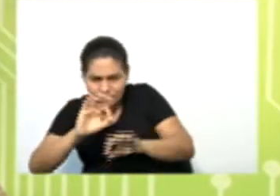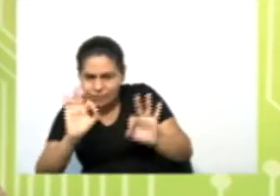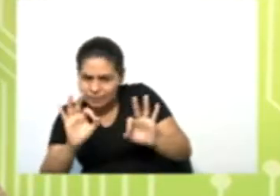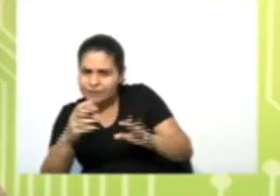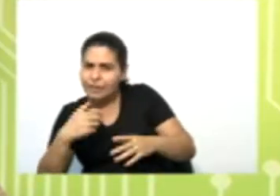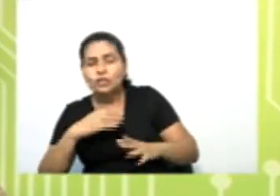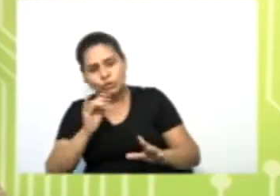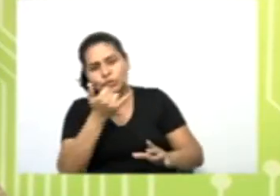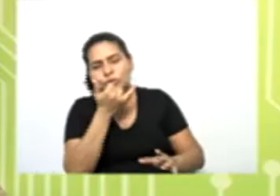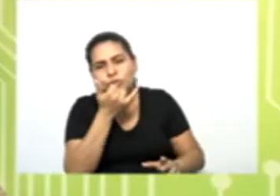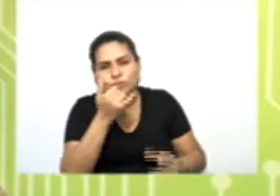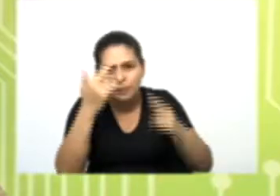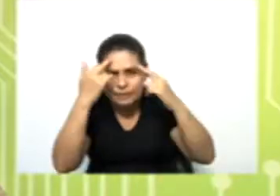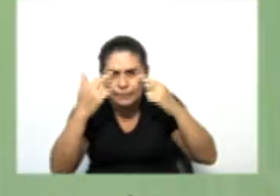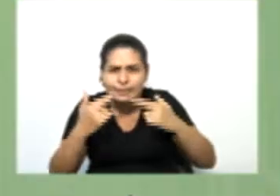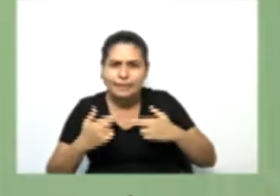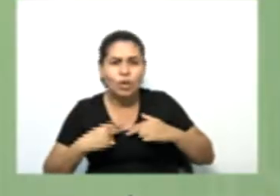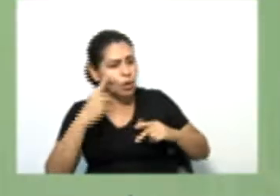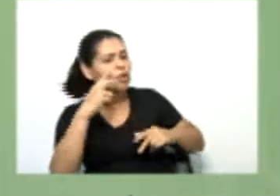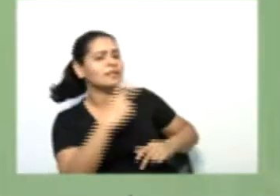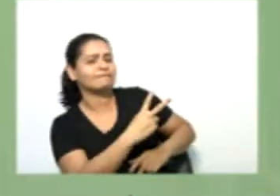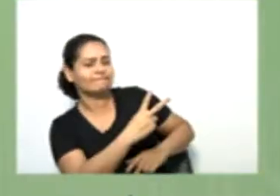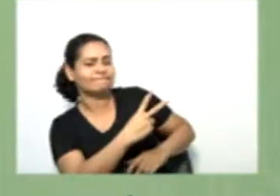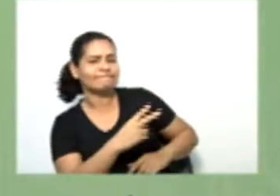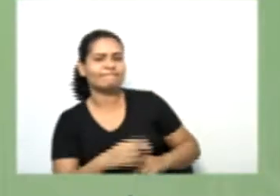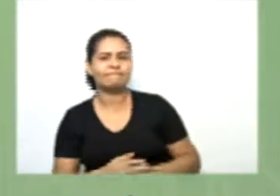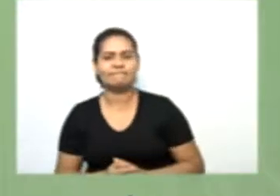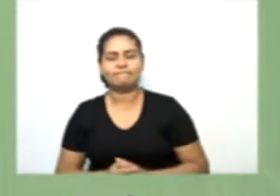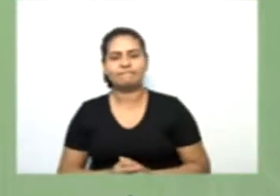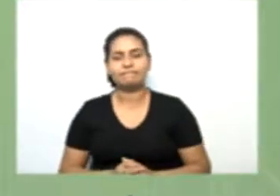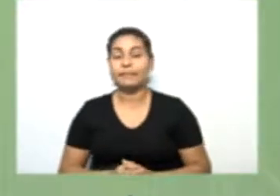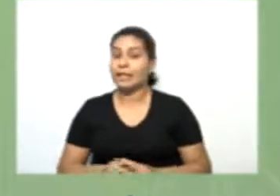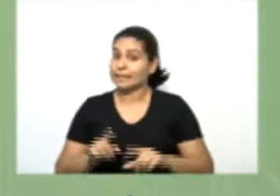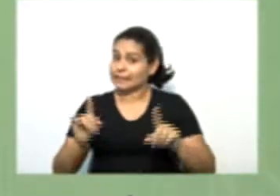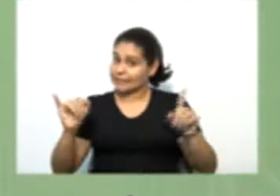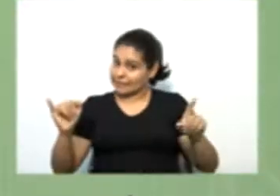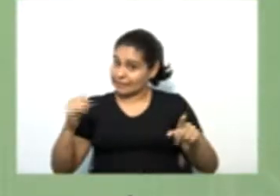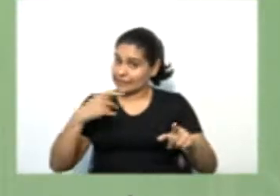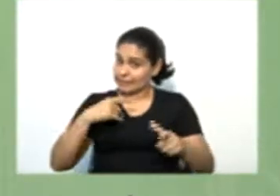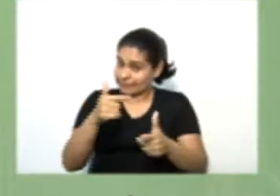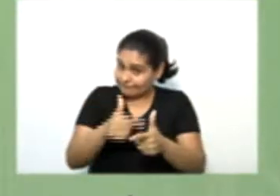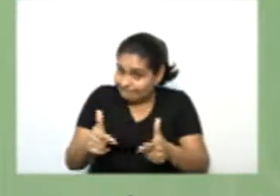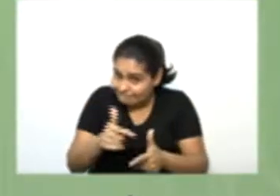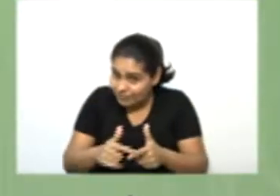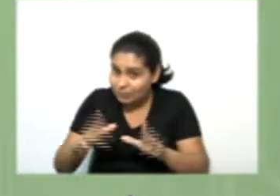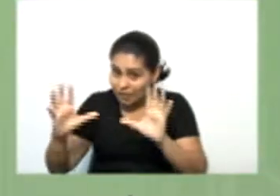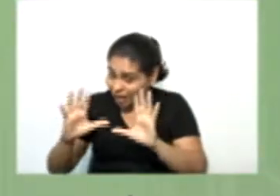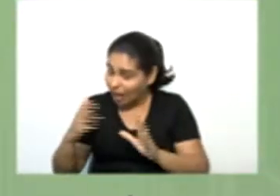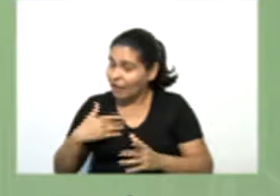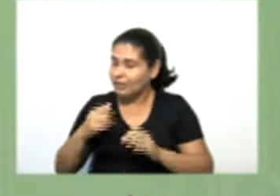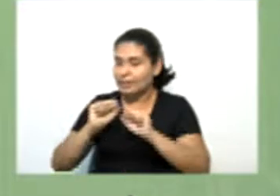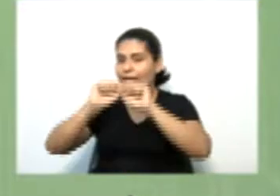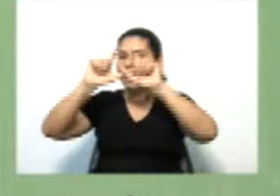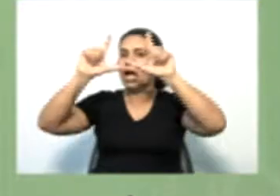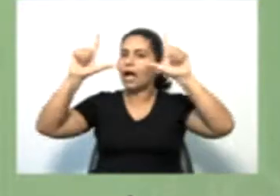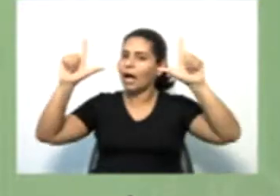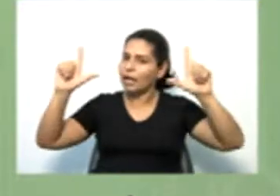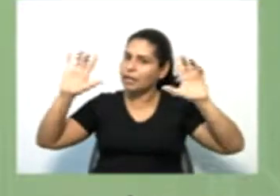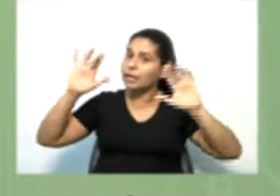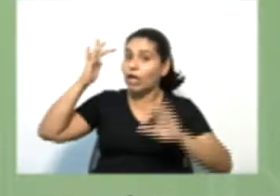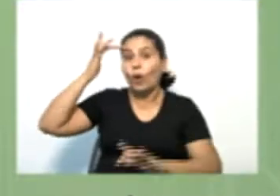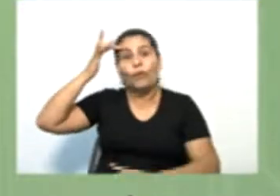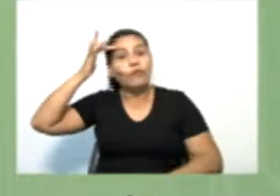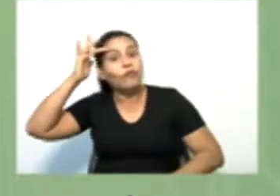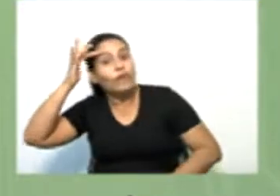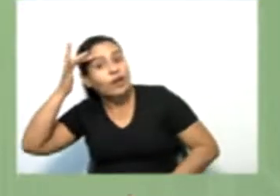a responsabilidade. Olha lá no slide, diz o seguinte... Para não melindrar a outra parte, diga claramente,